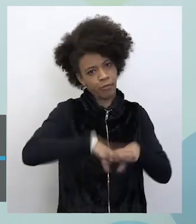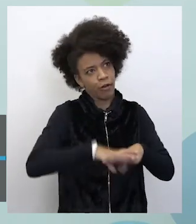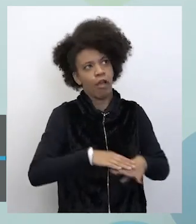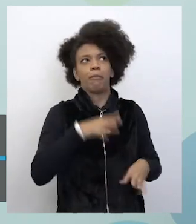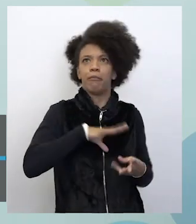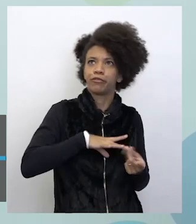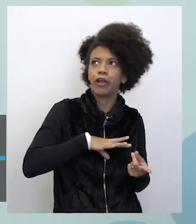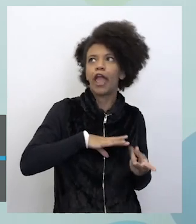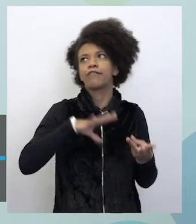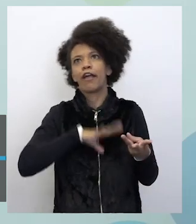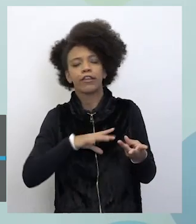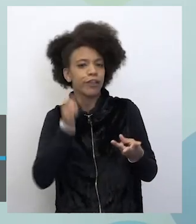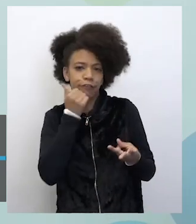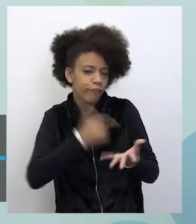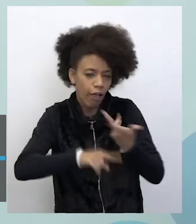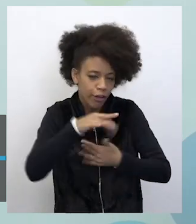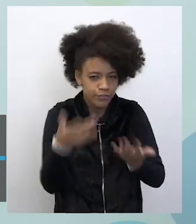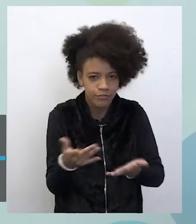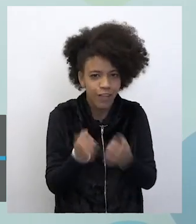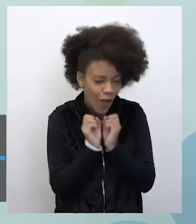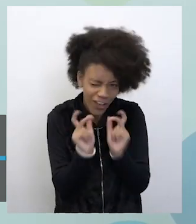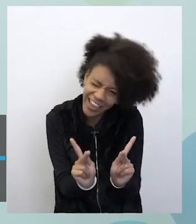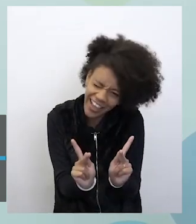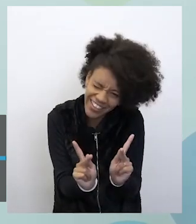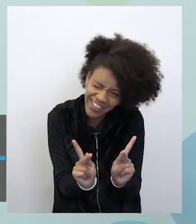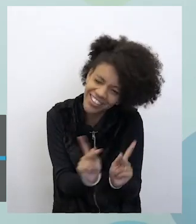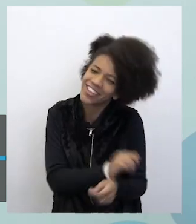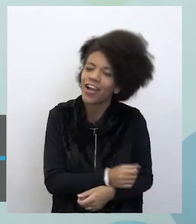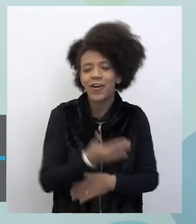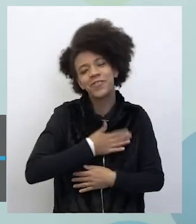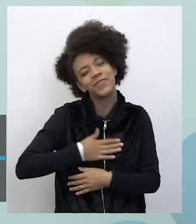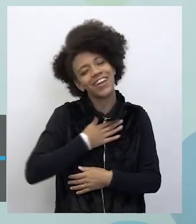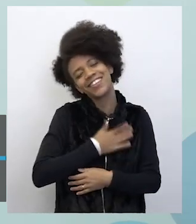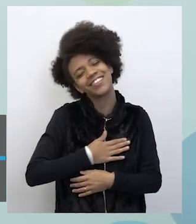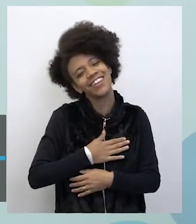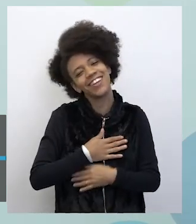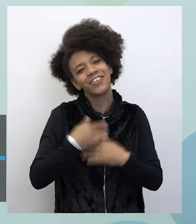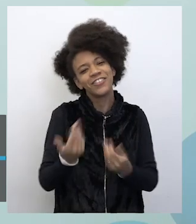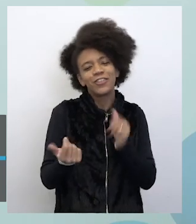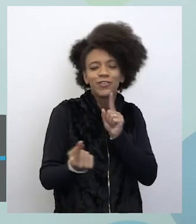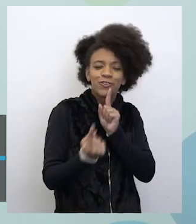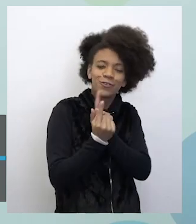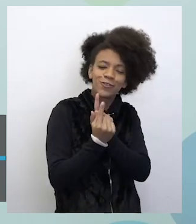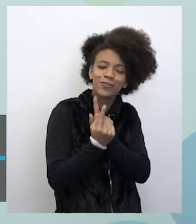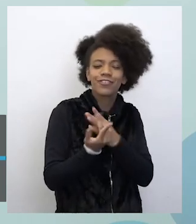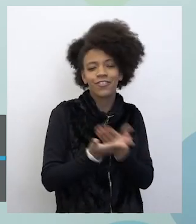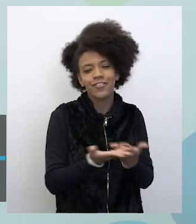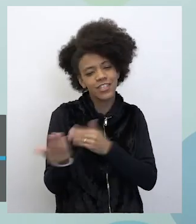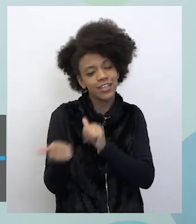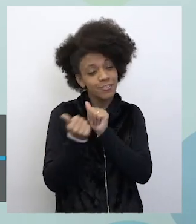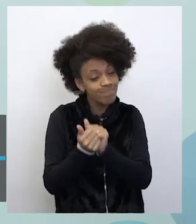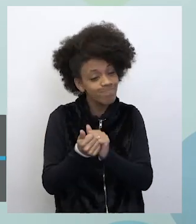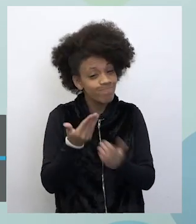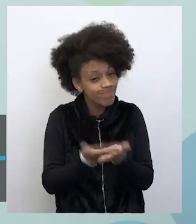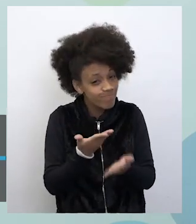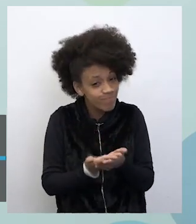do português e das outras disciplinas todas, ok? Foi um prazer poder estar com vocês ao longo dessas duas aulas,